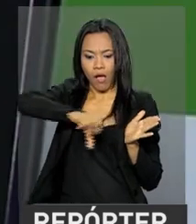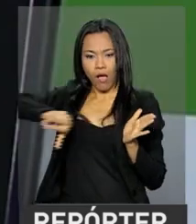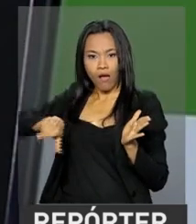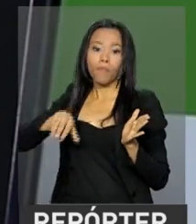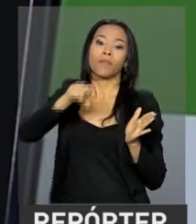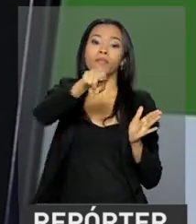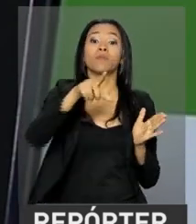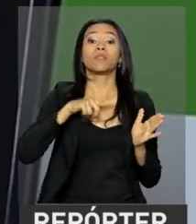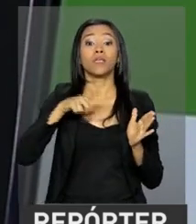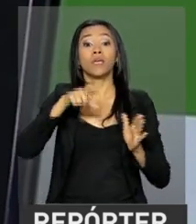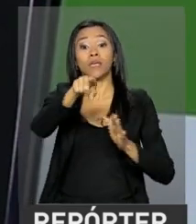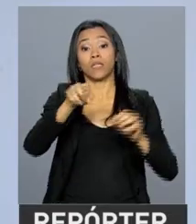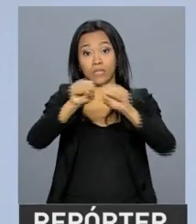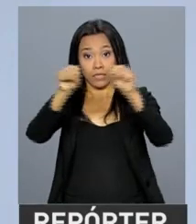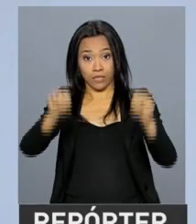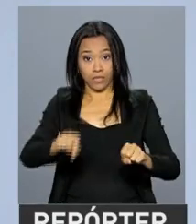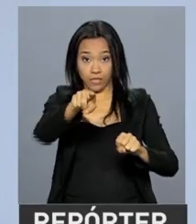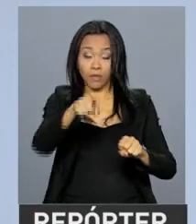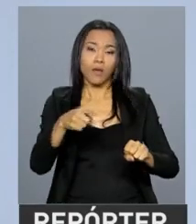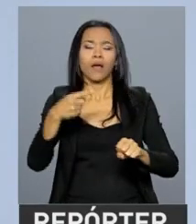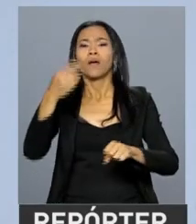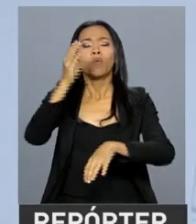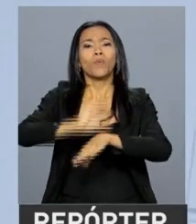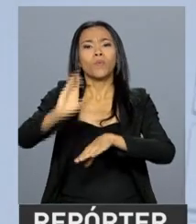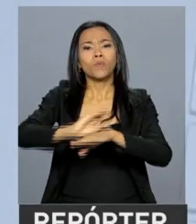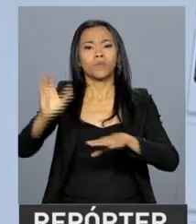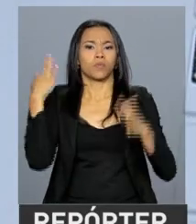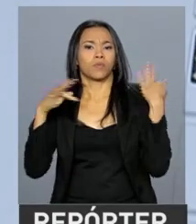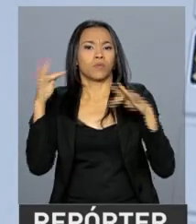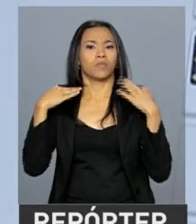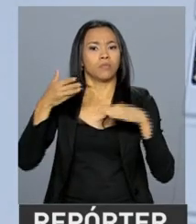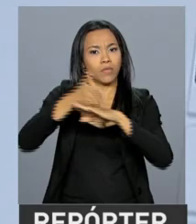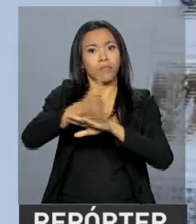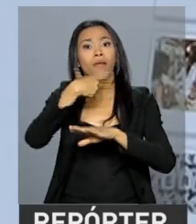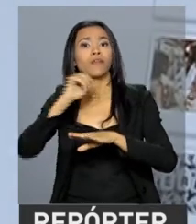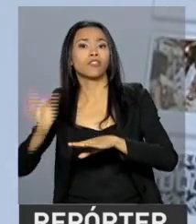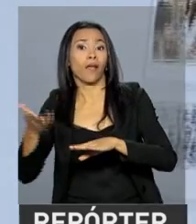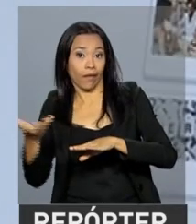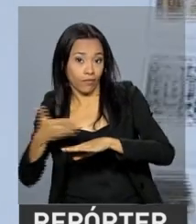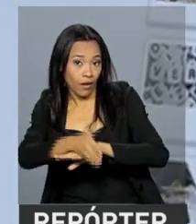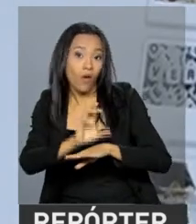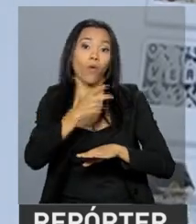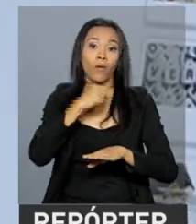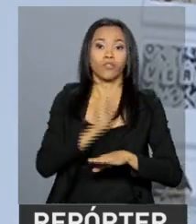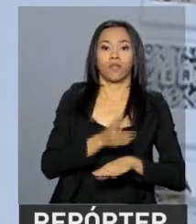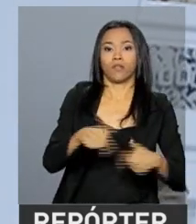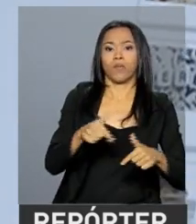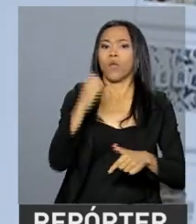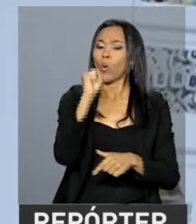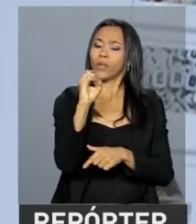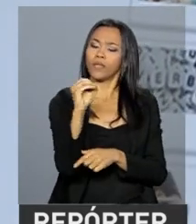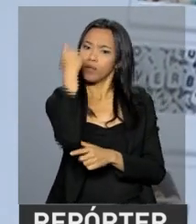turismo oferece um curso de capacitação para quem quer entrar no mercado ou já trabalha nessa área são 80 horas aula em que o